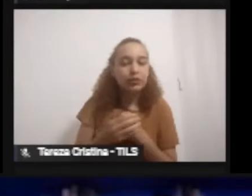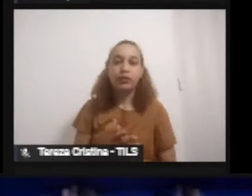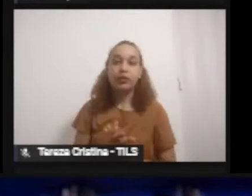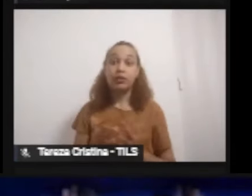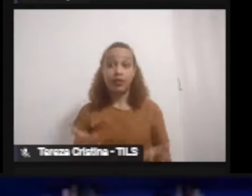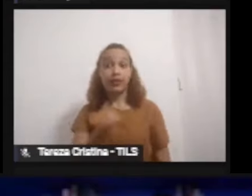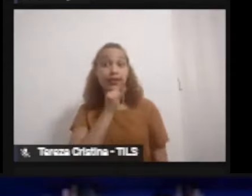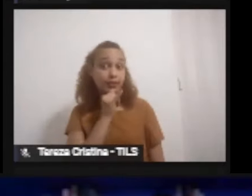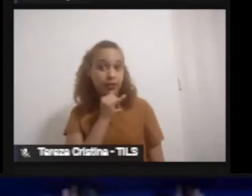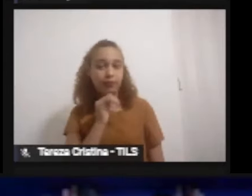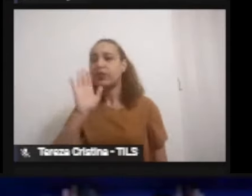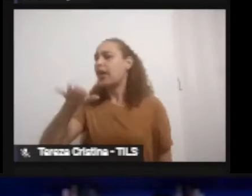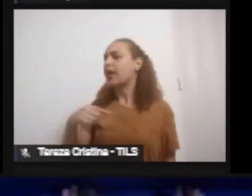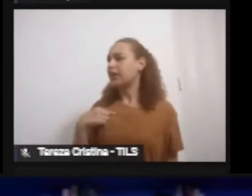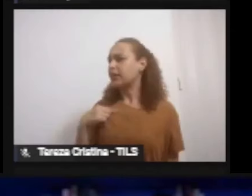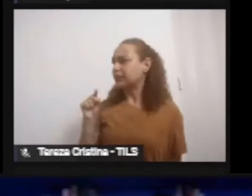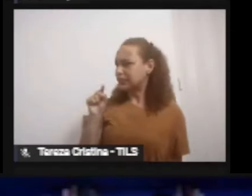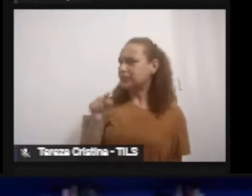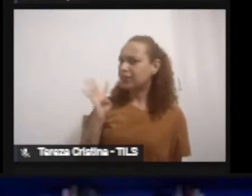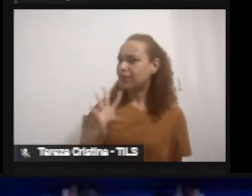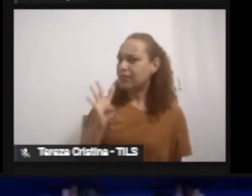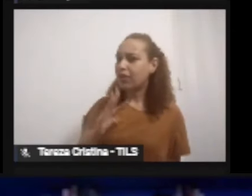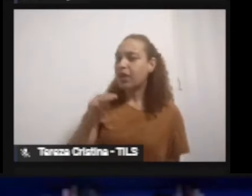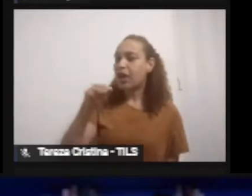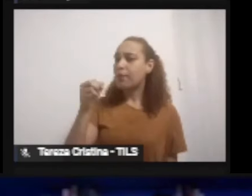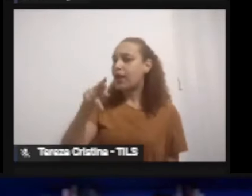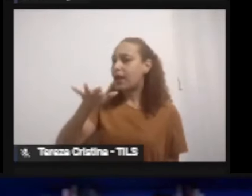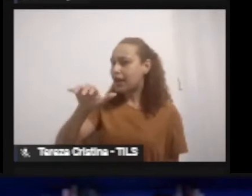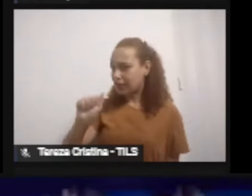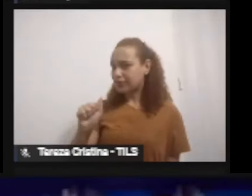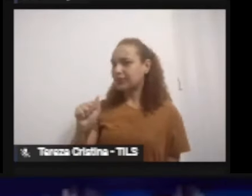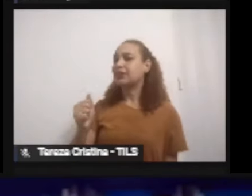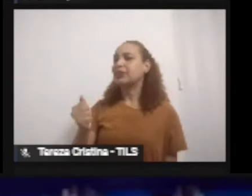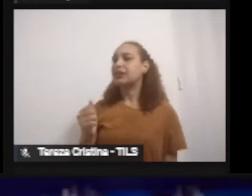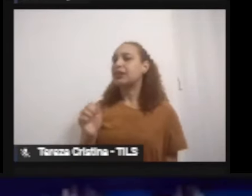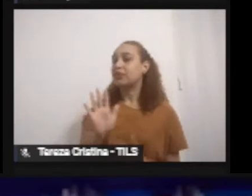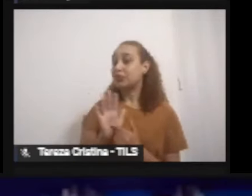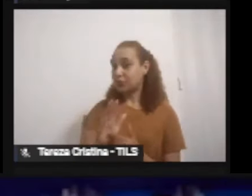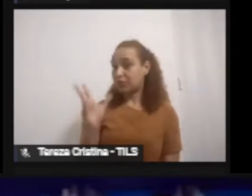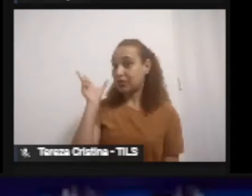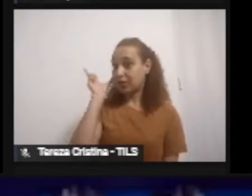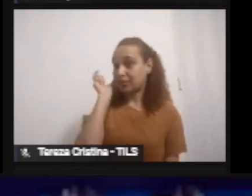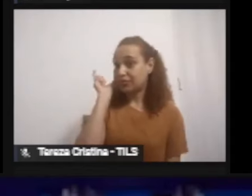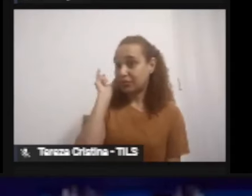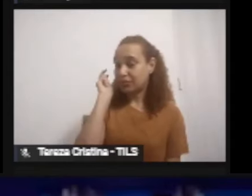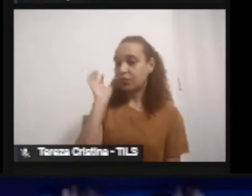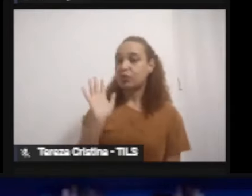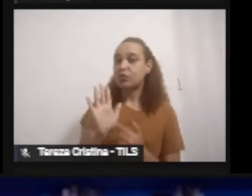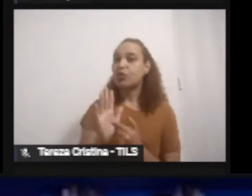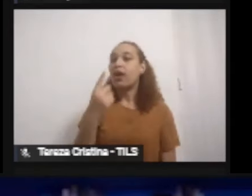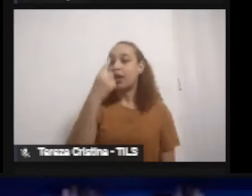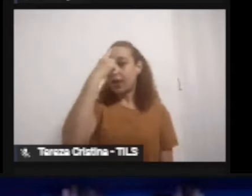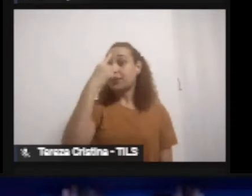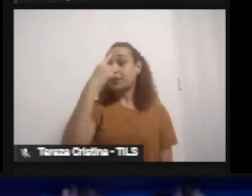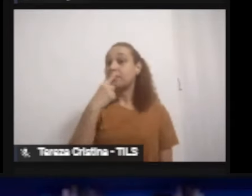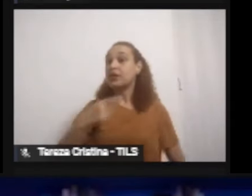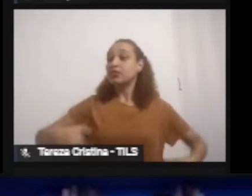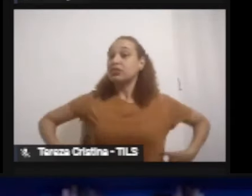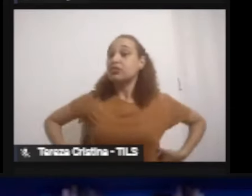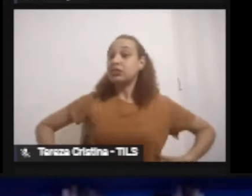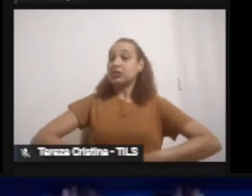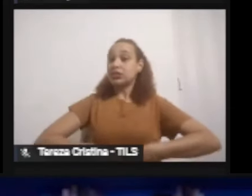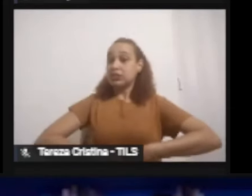Inclusive, eu achei isso uma coisa muito legal que a Maria Talita fez na audiodescrição, quando a imagem do cinto, né? Quando fala ali, o cinto